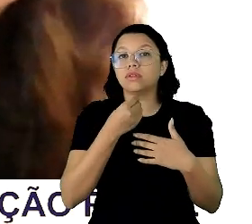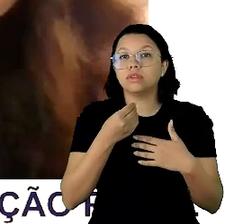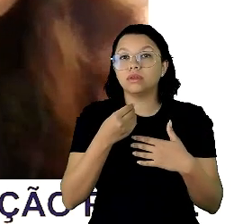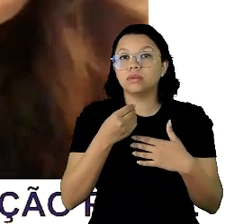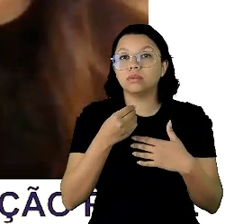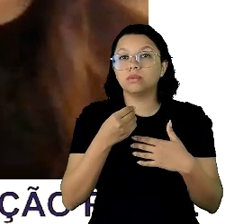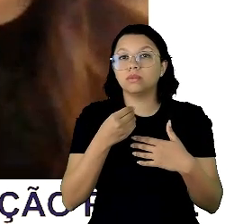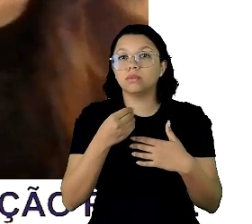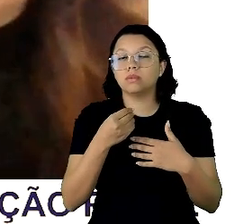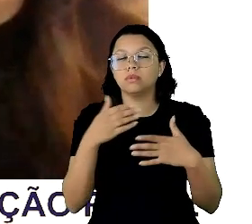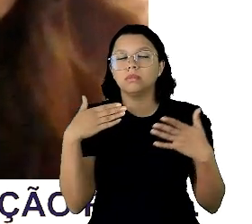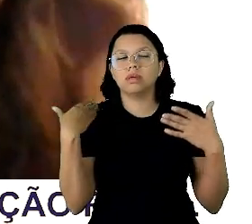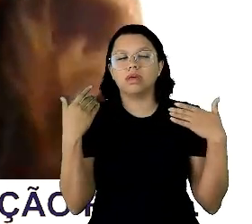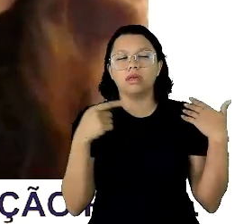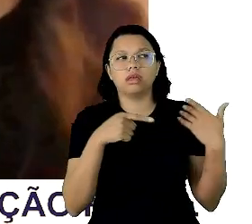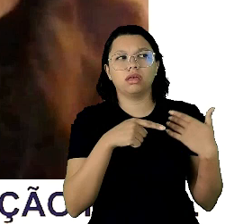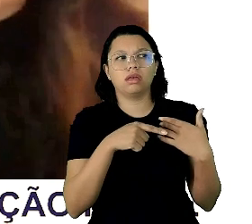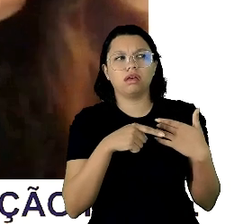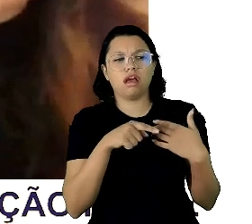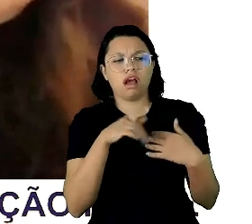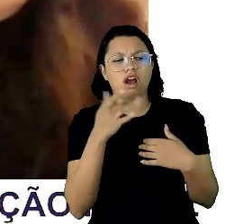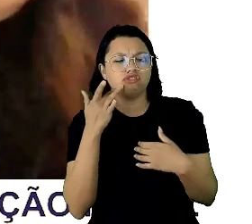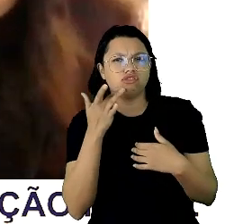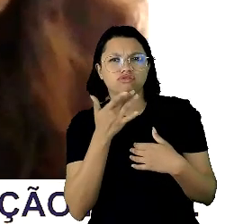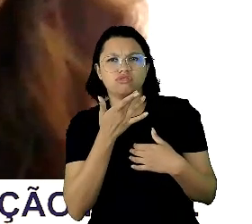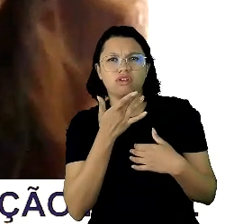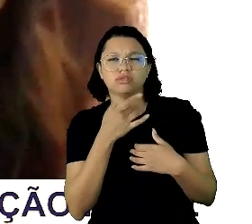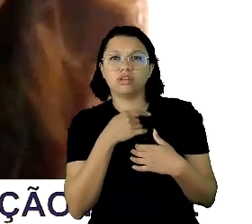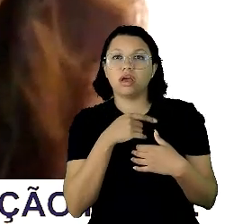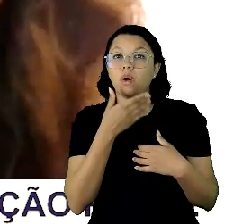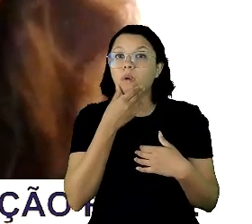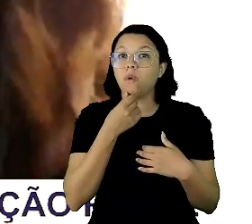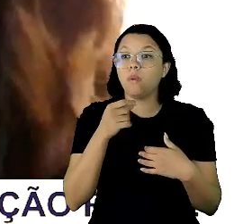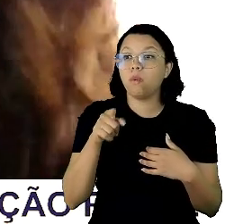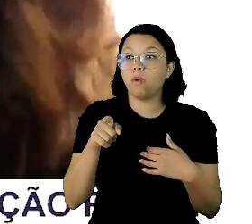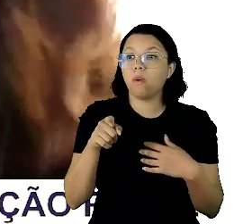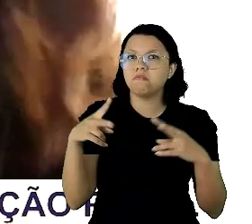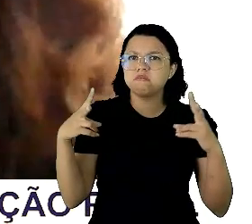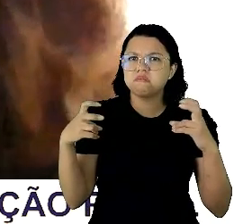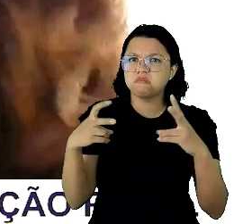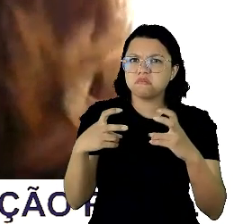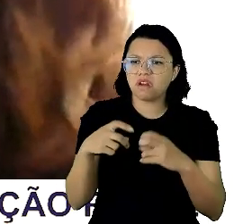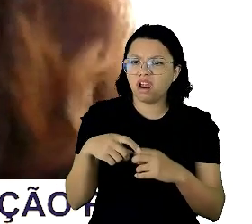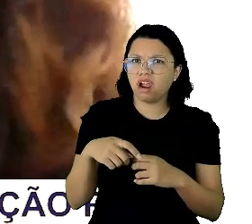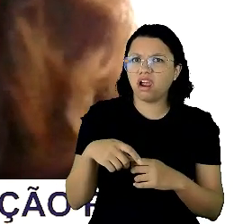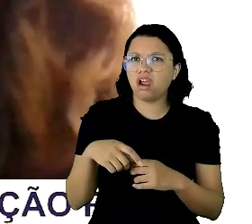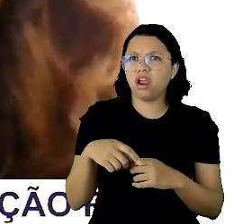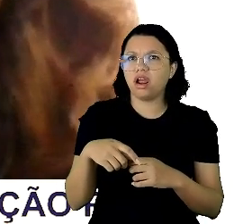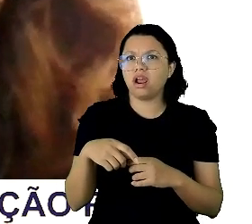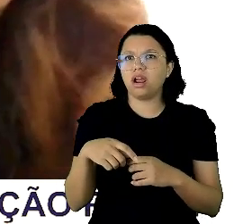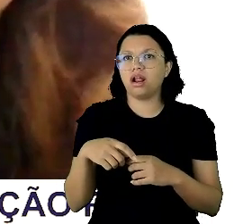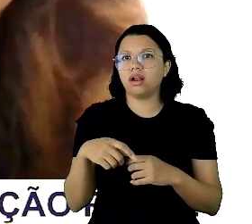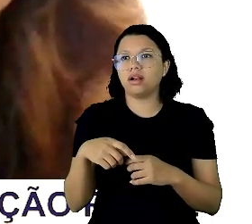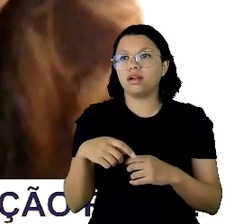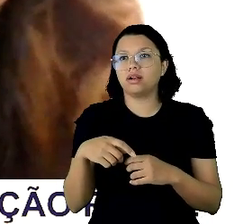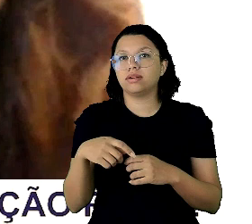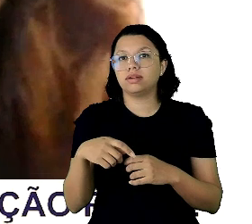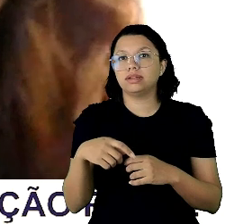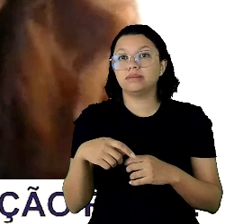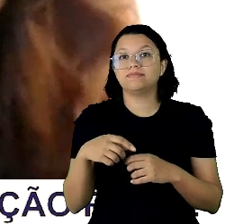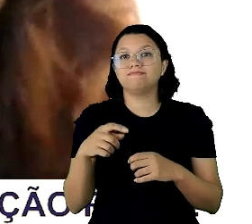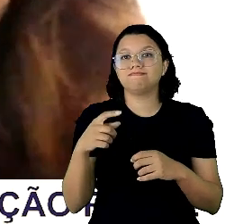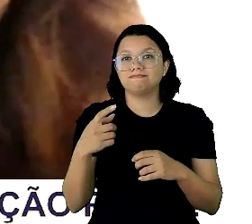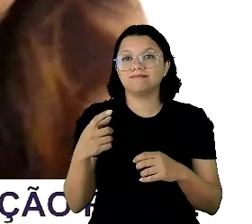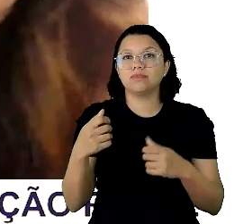gostosa! O cara do caminhão foi brigar com ele, não sei o que, ele saiu com o carro, voltou, prensou ela e matou.